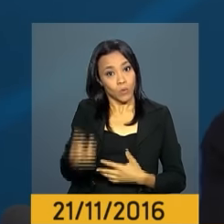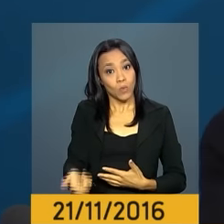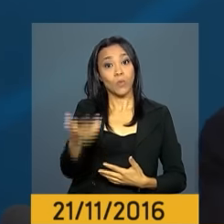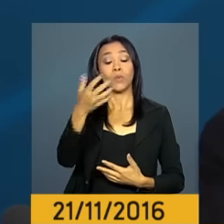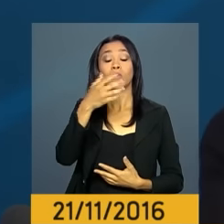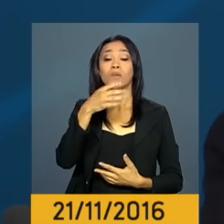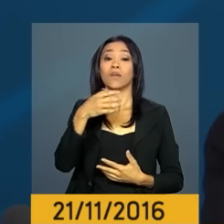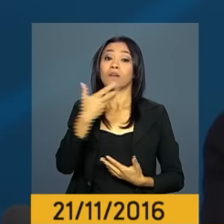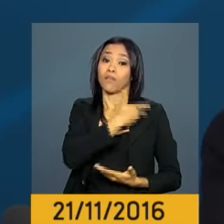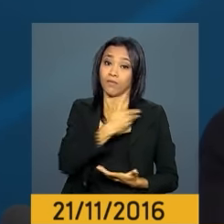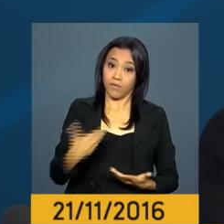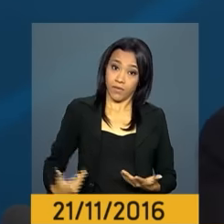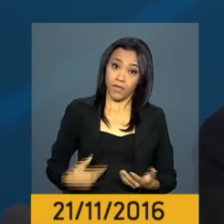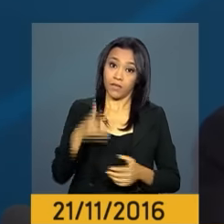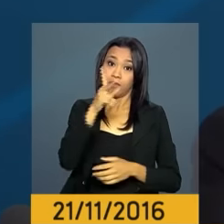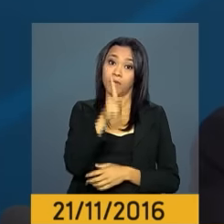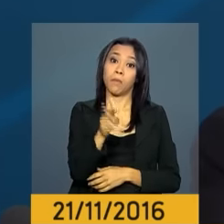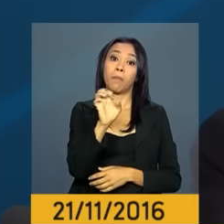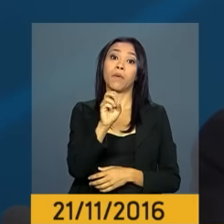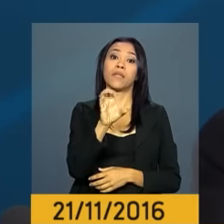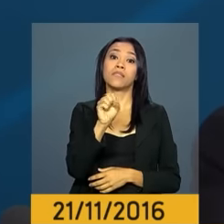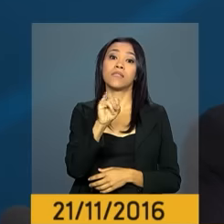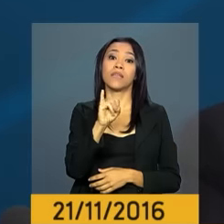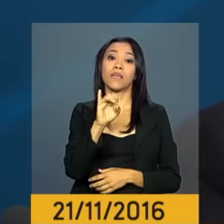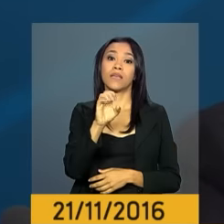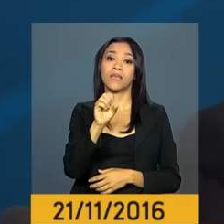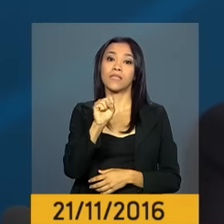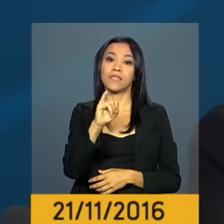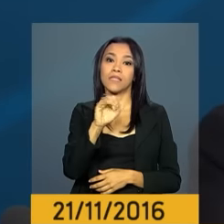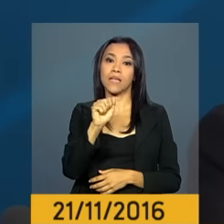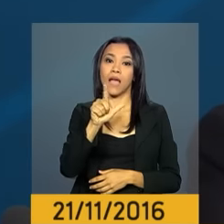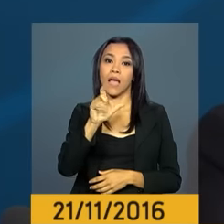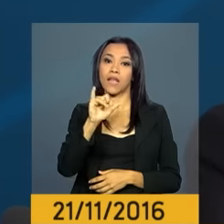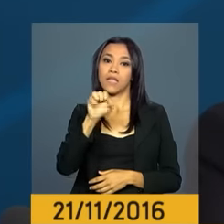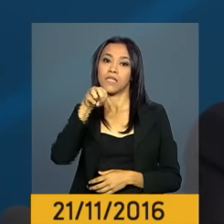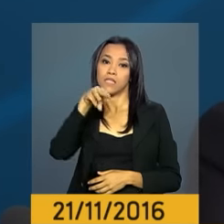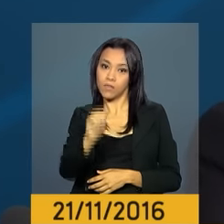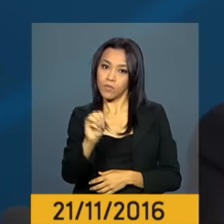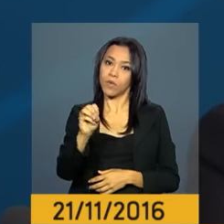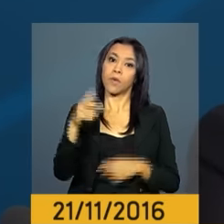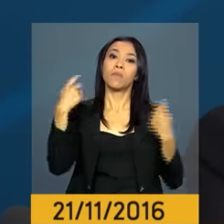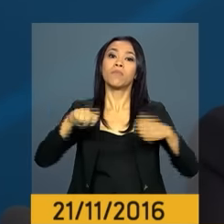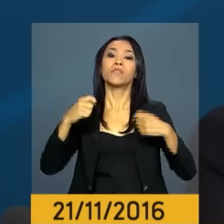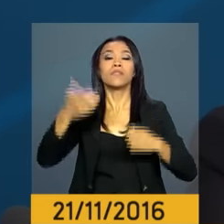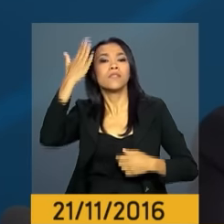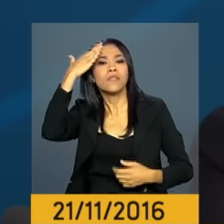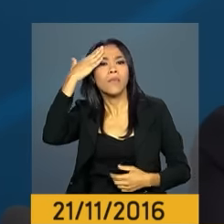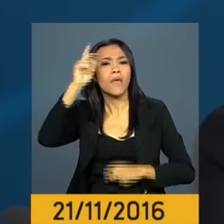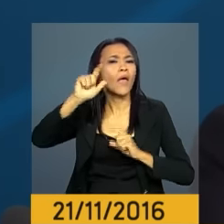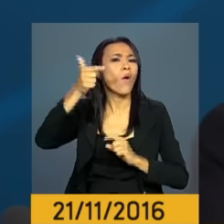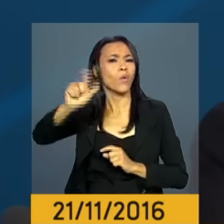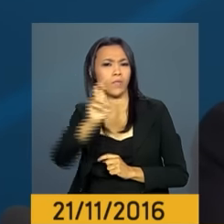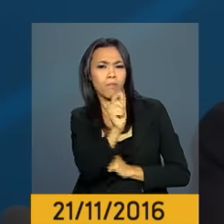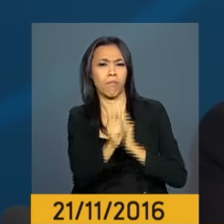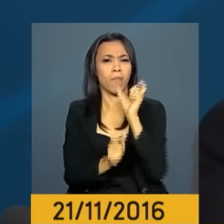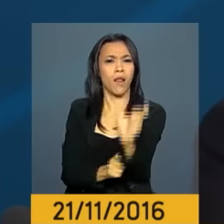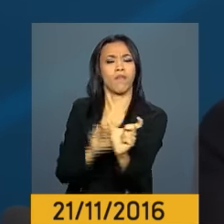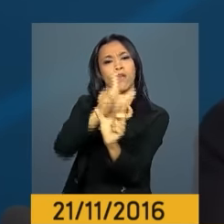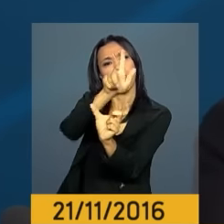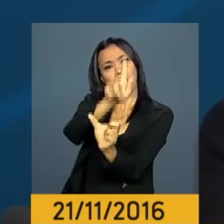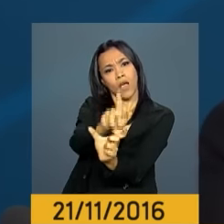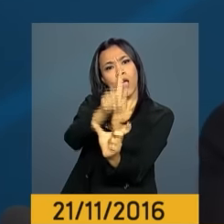Mas não é só. O governo não é só isso. É preciso aquilo que eu chamo de governança, que se